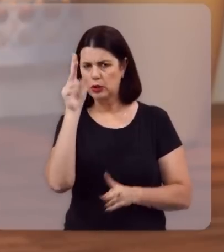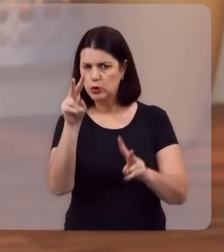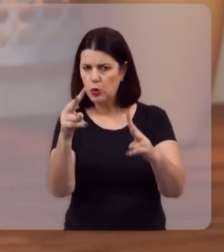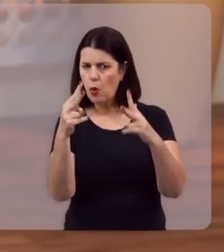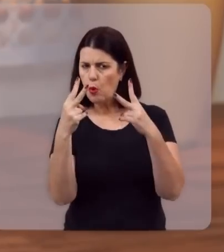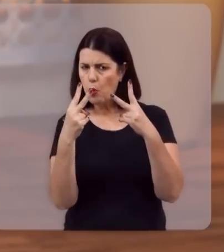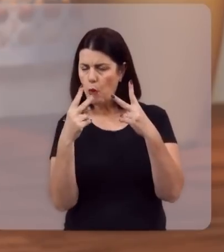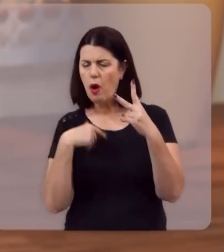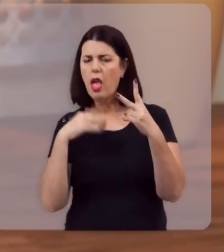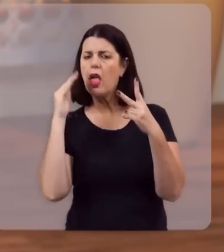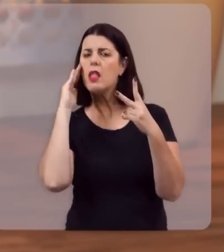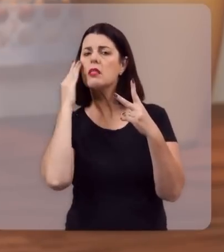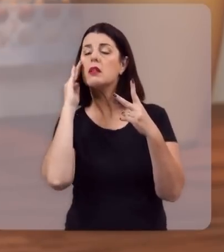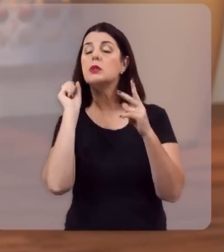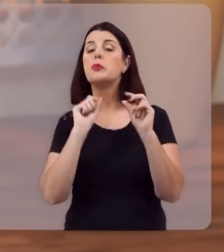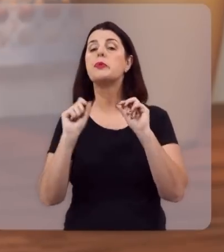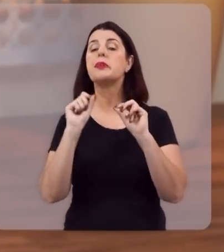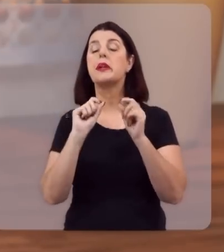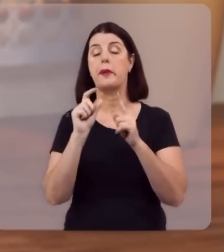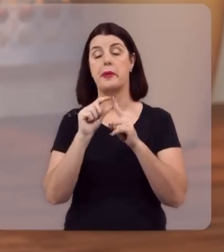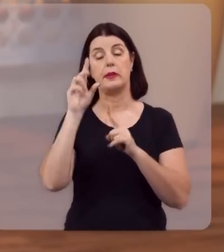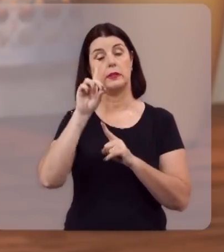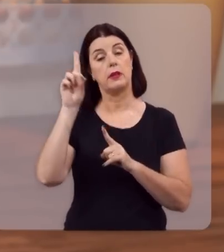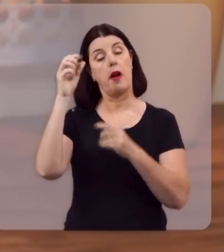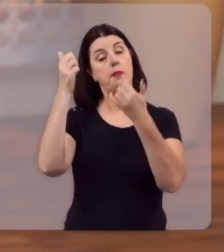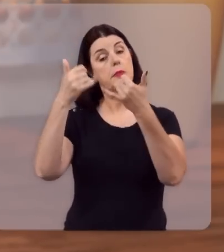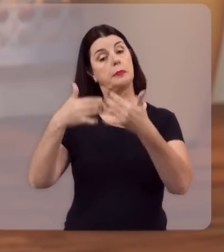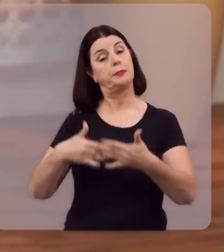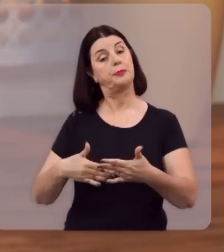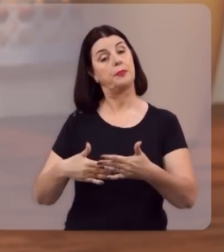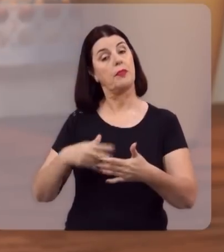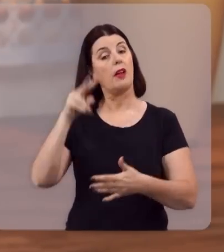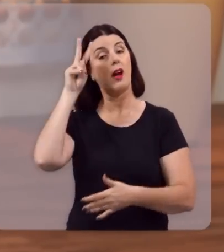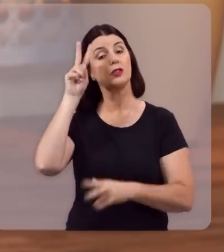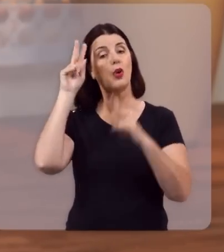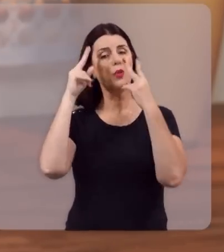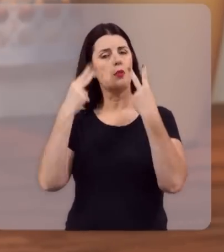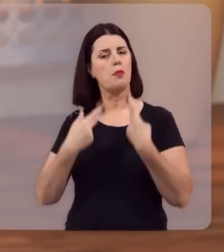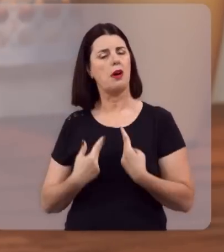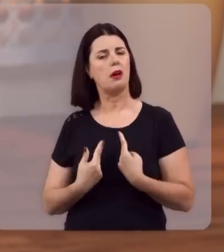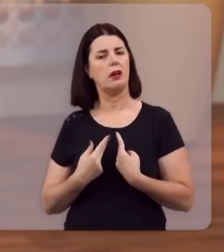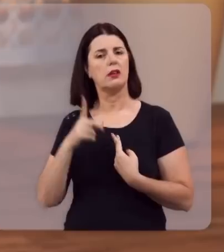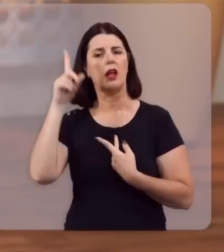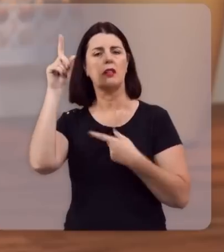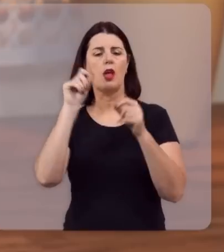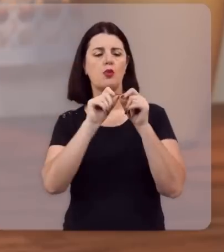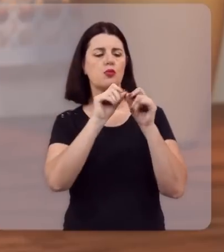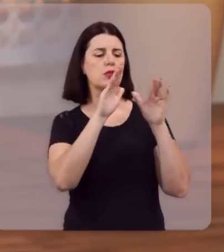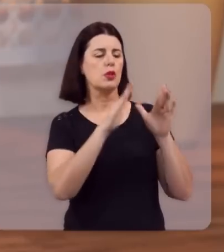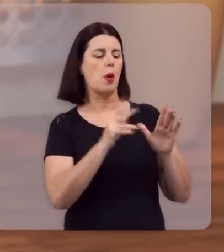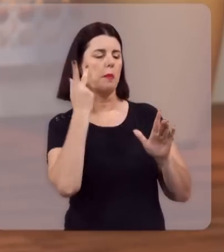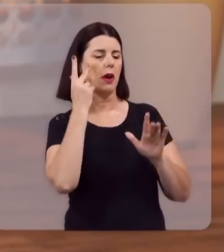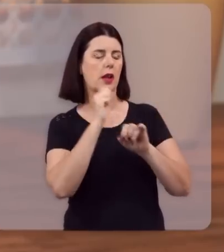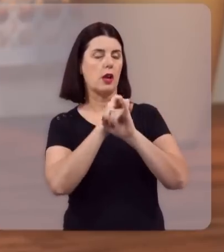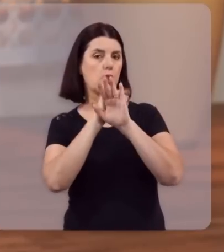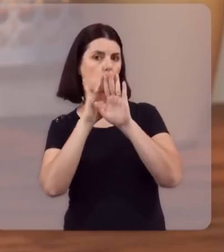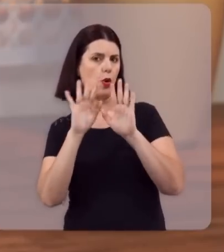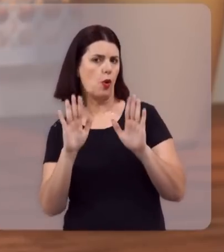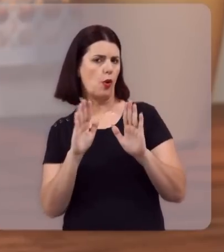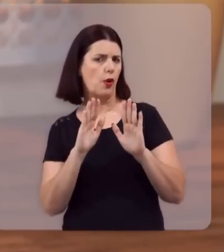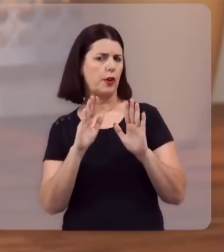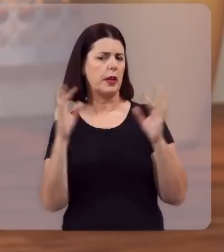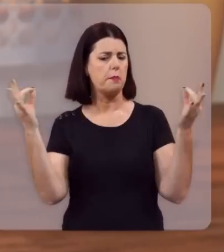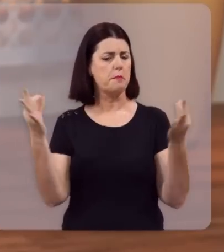nosso telespectador entender aquilo que a escritura narra como a história humana Como Deus nos criou para sua glória